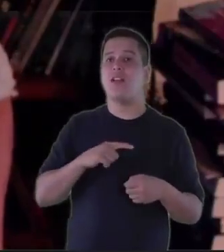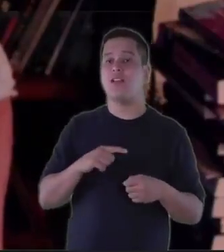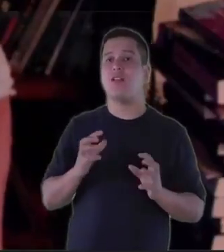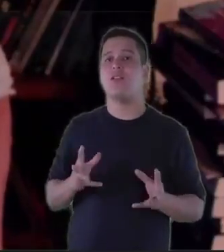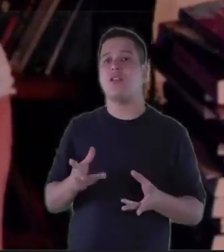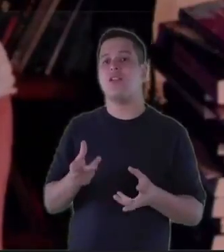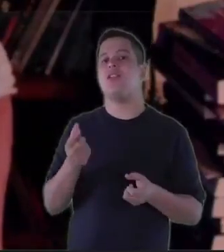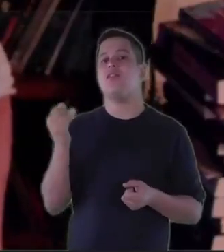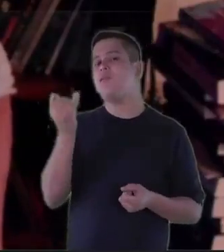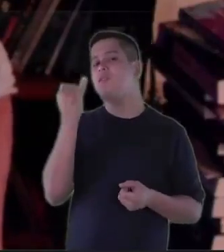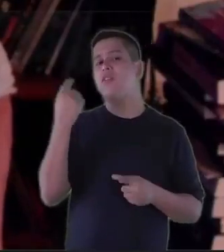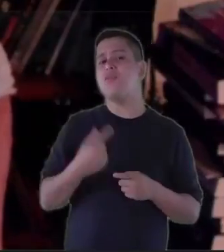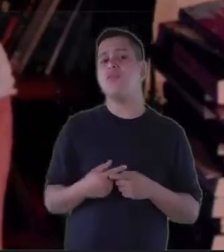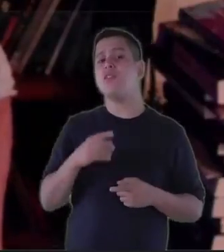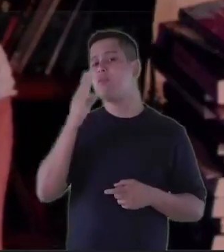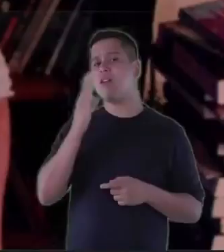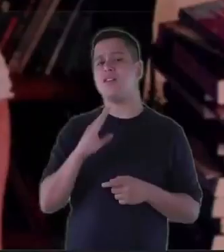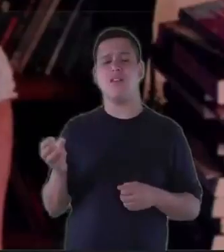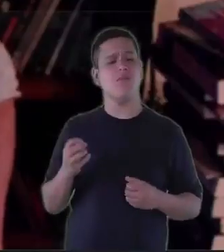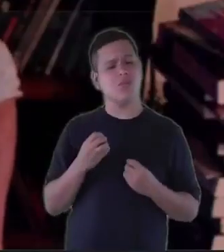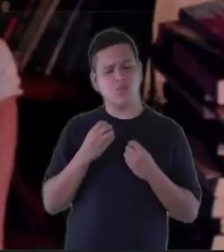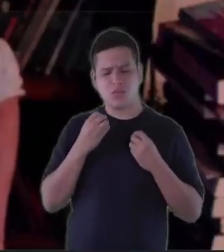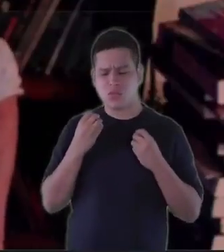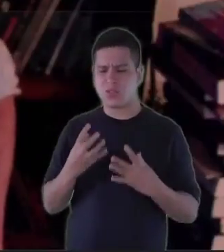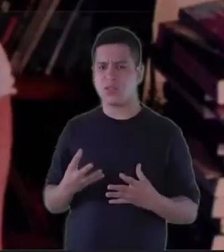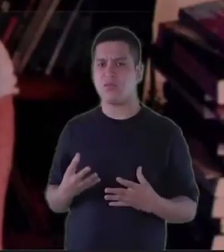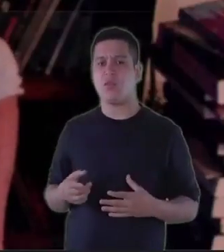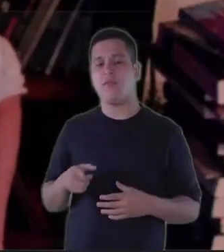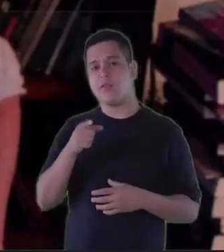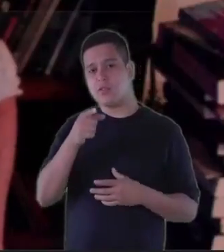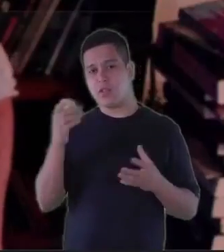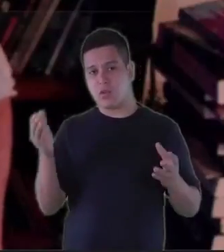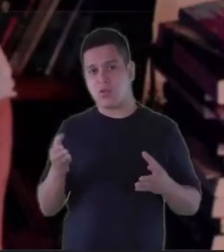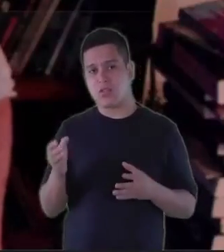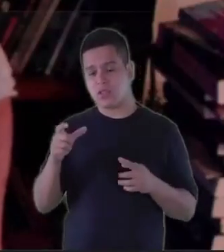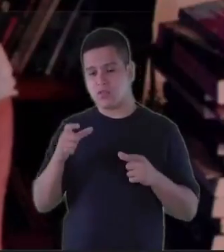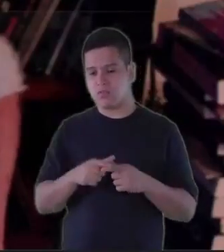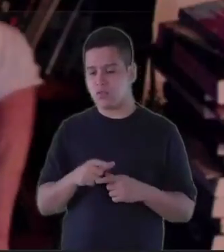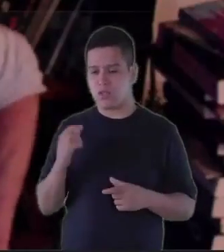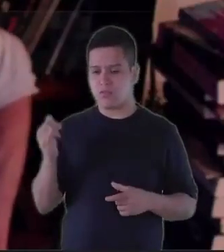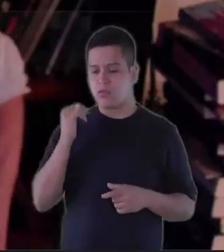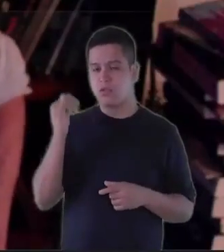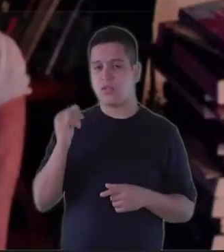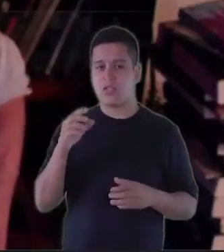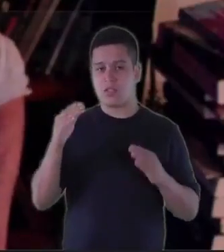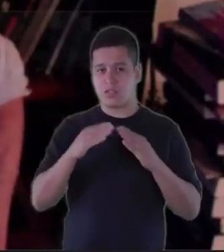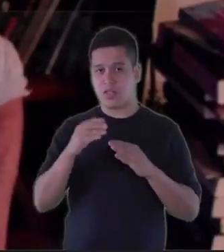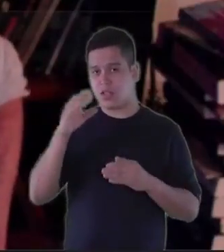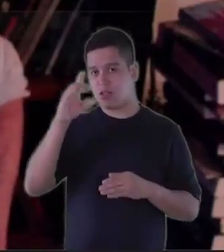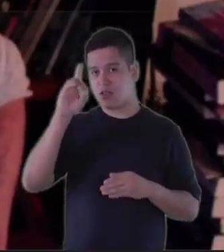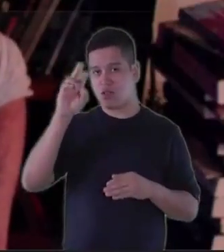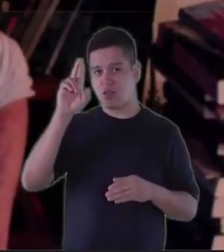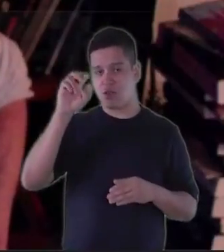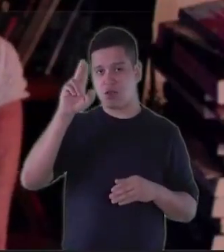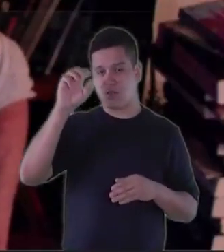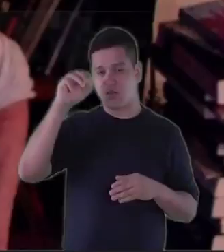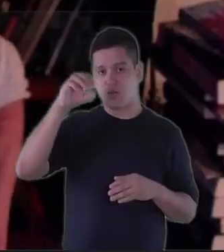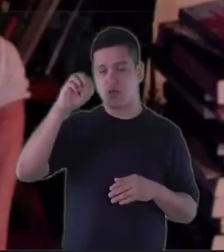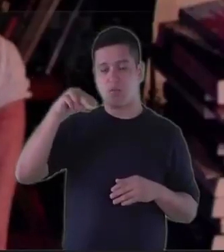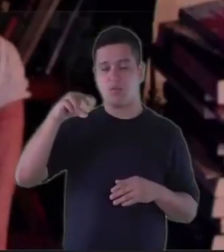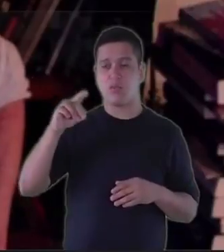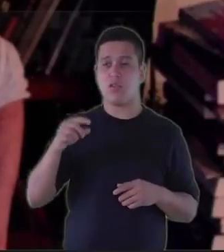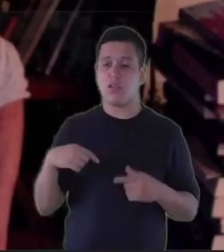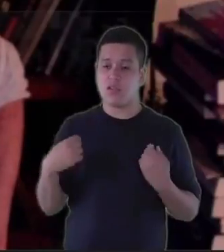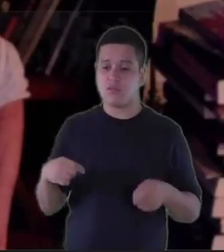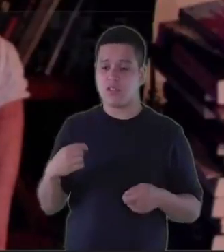gente sabe que é. Você está aí na casa do Carlos Drummond de Andrade, isso é uma inspiração enorme para a gente realmente ser otimista,